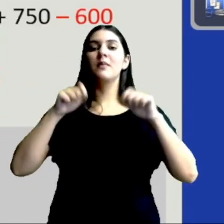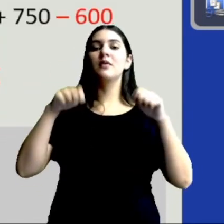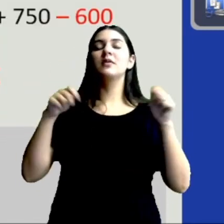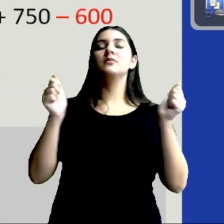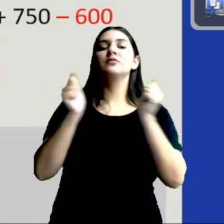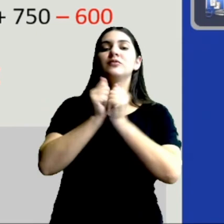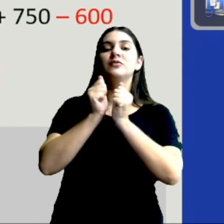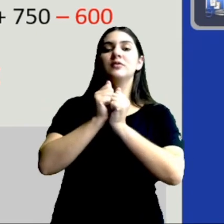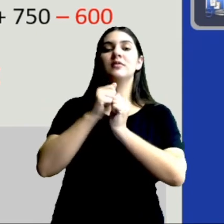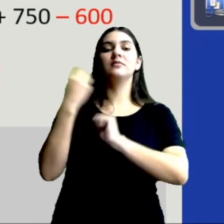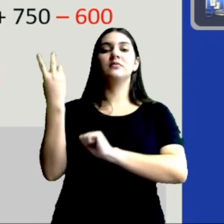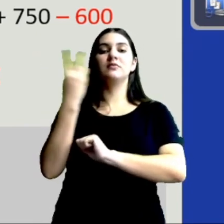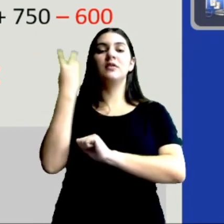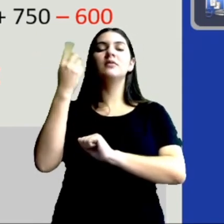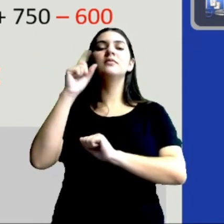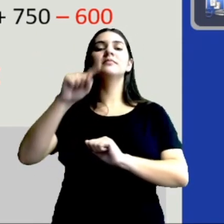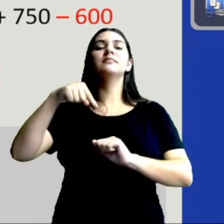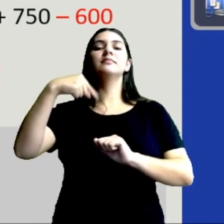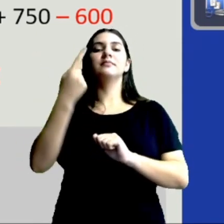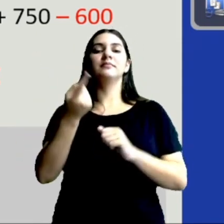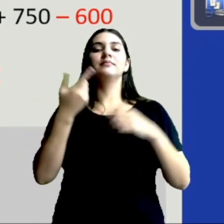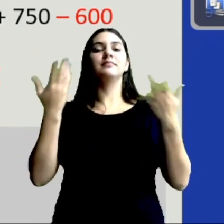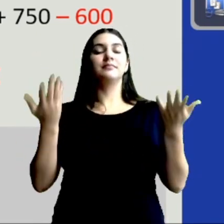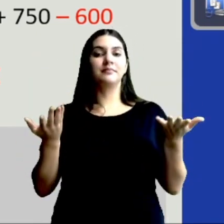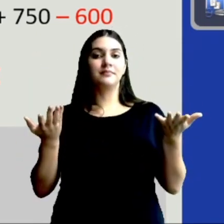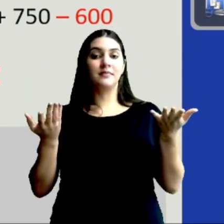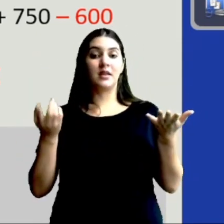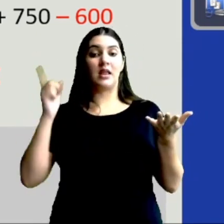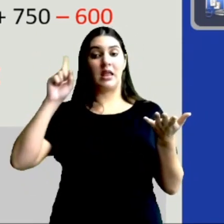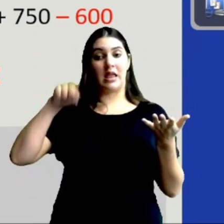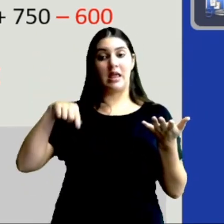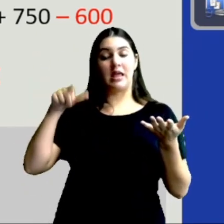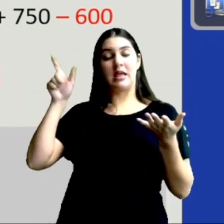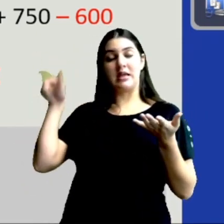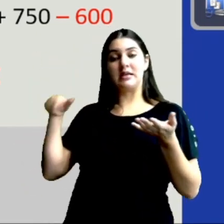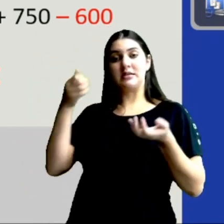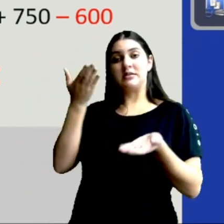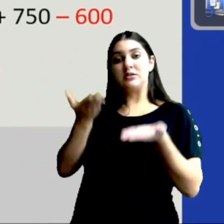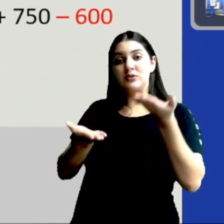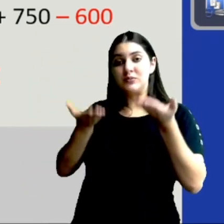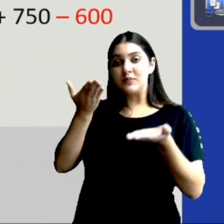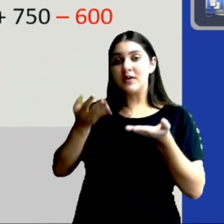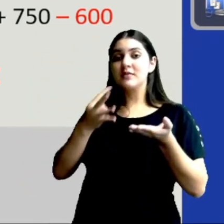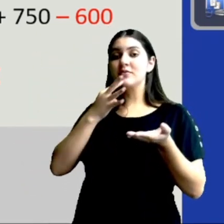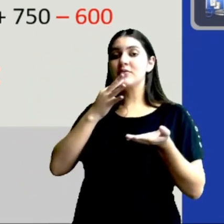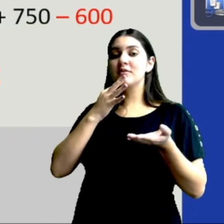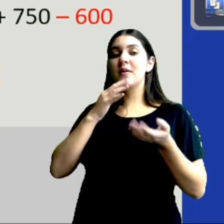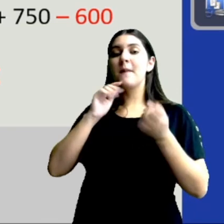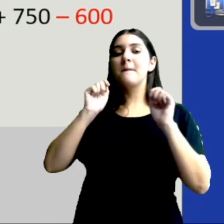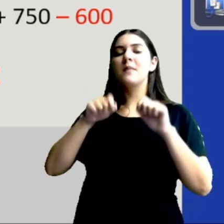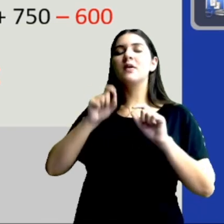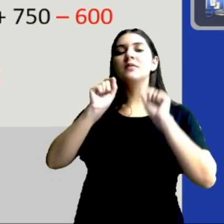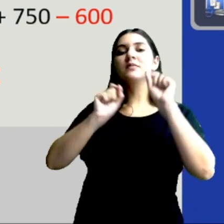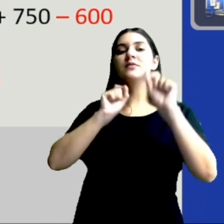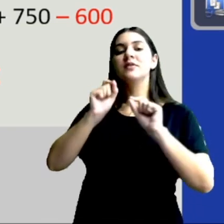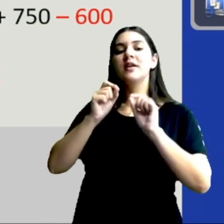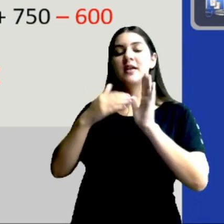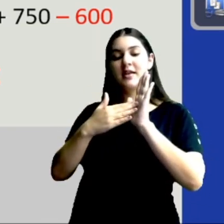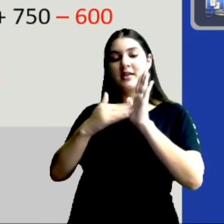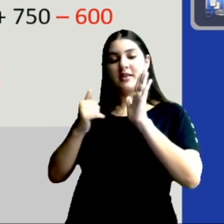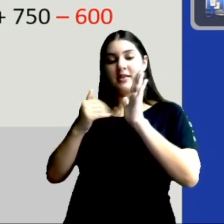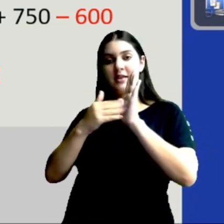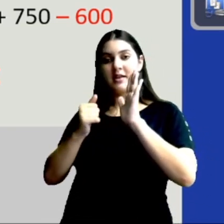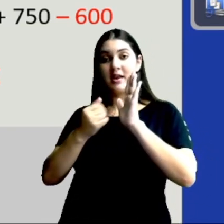esses valores e depois, aí, esses pesos conhecidos, a gente pode retirar dos dois